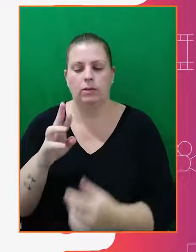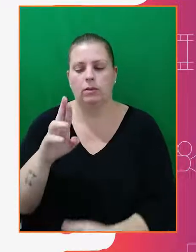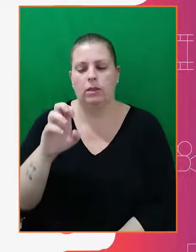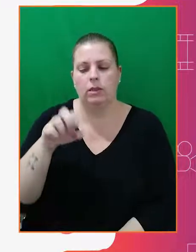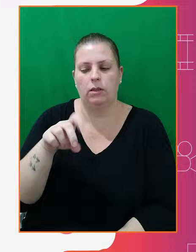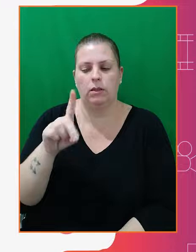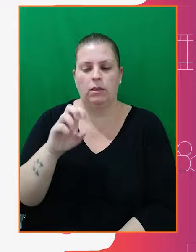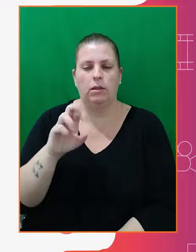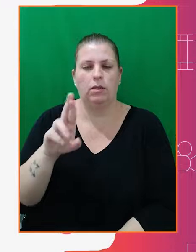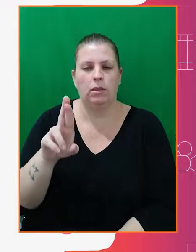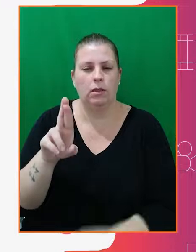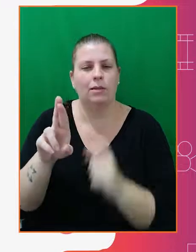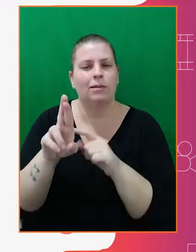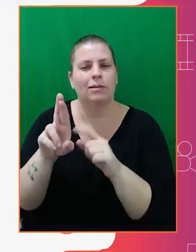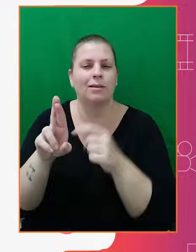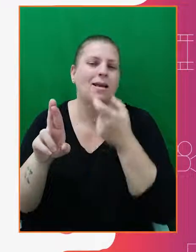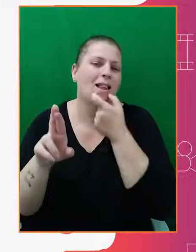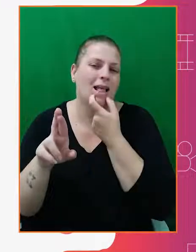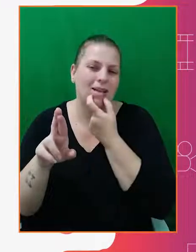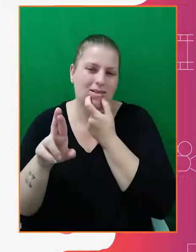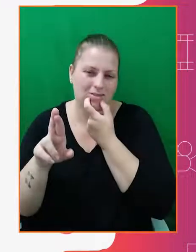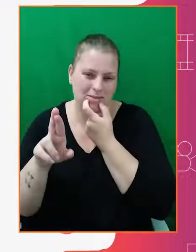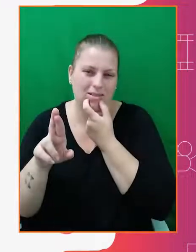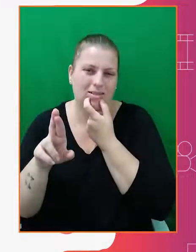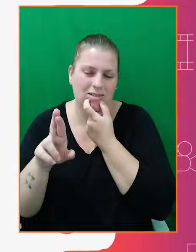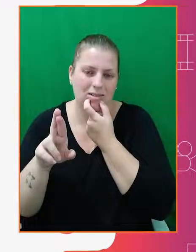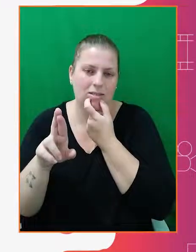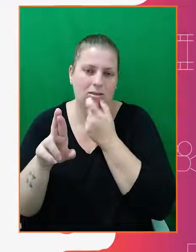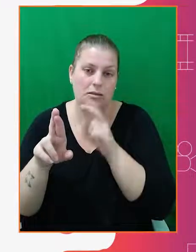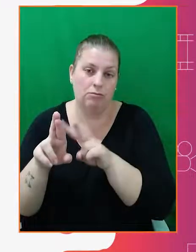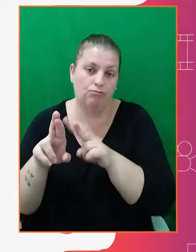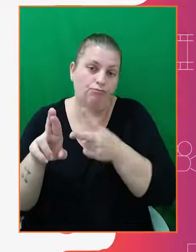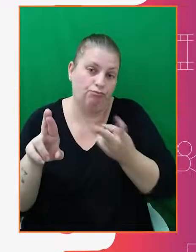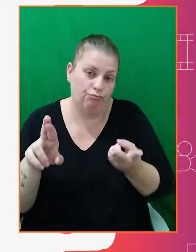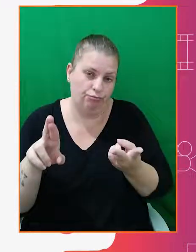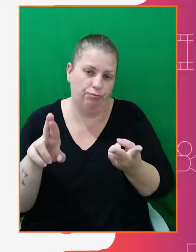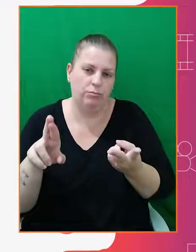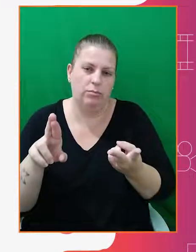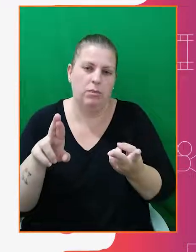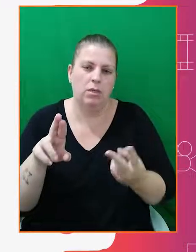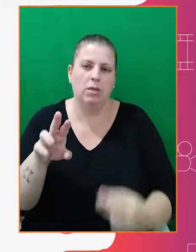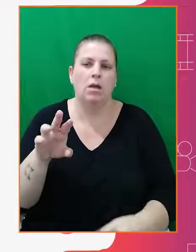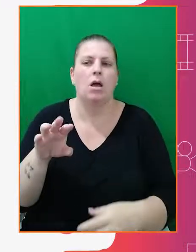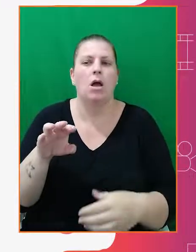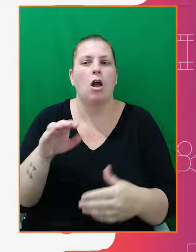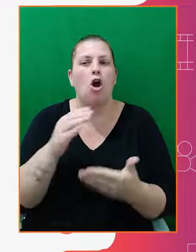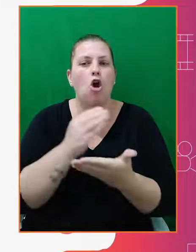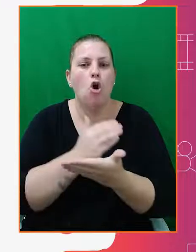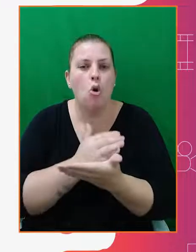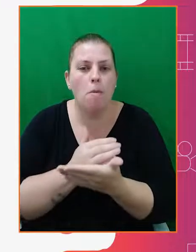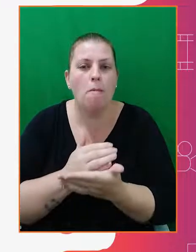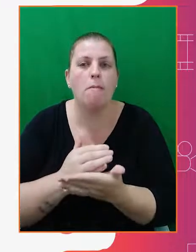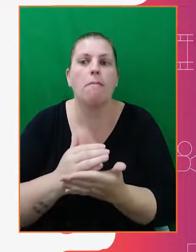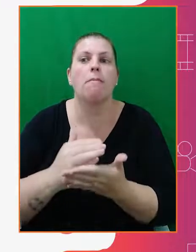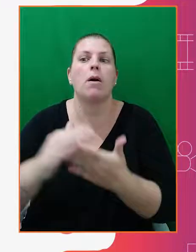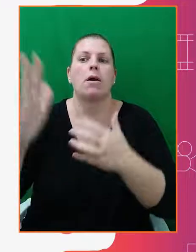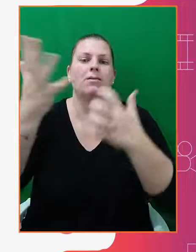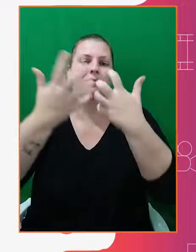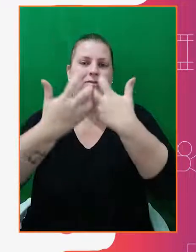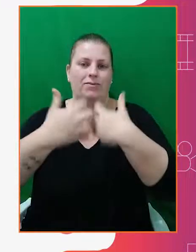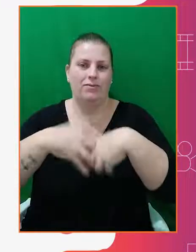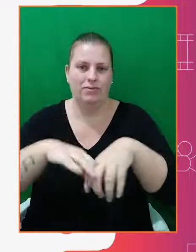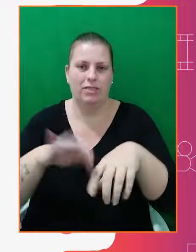Chegamos então na etapa de render. Render é a palavra em inglês que podemos traduzir por tornar. É o momento que a produção